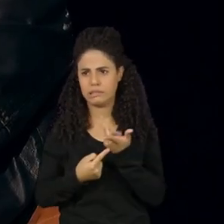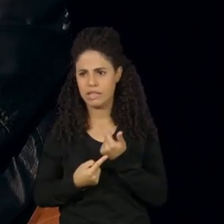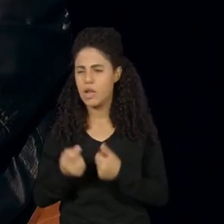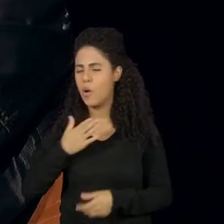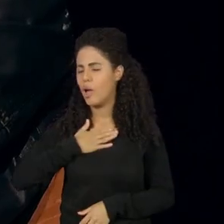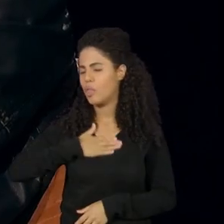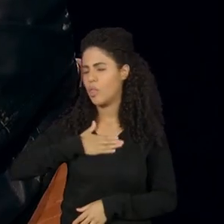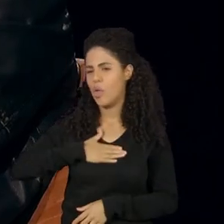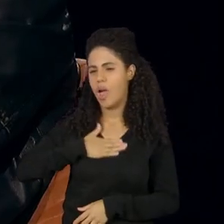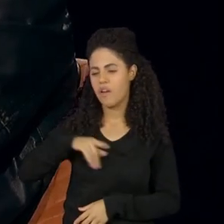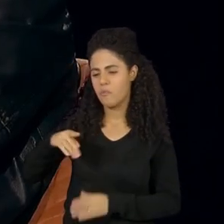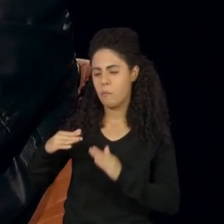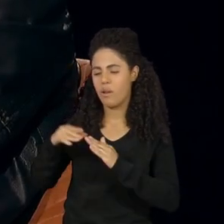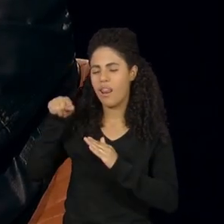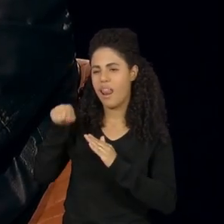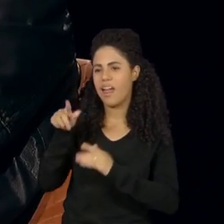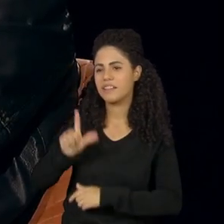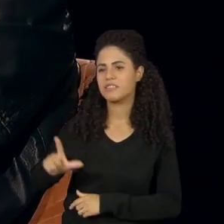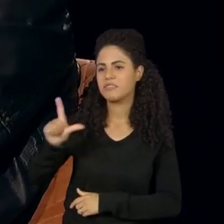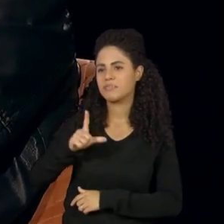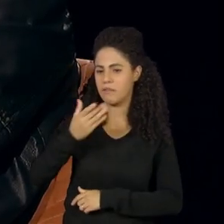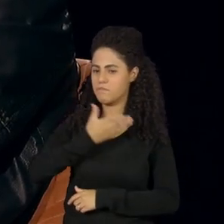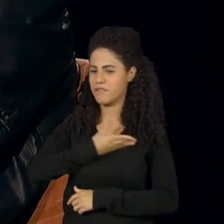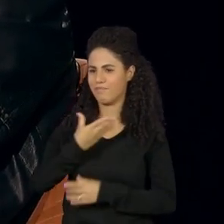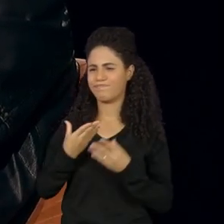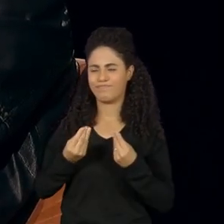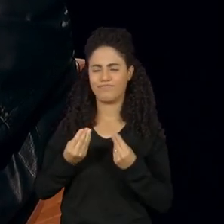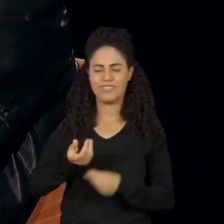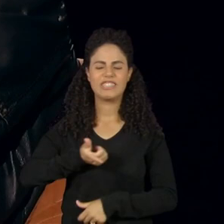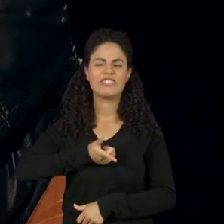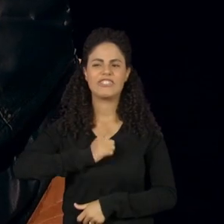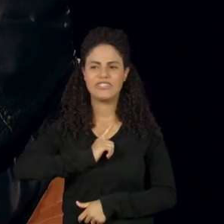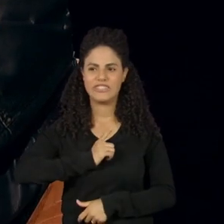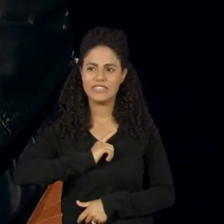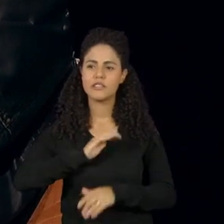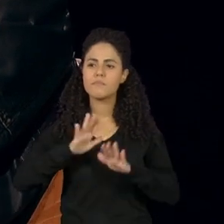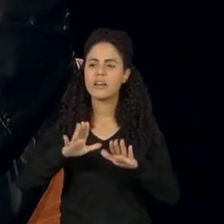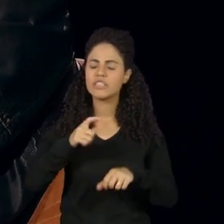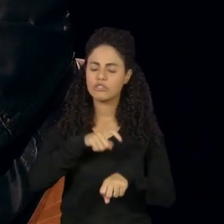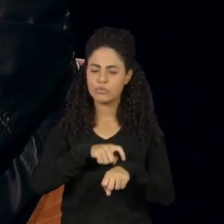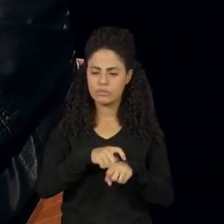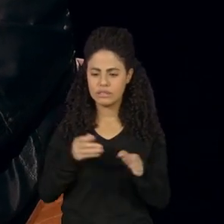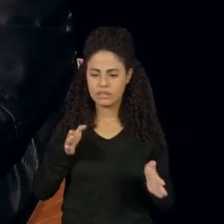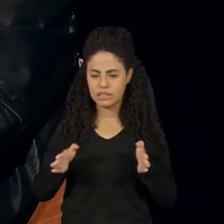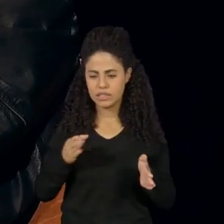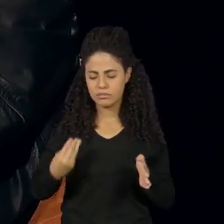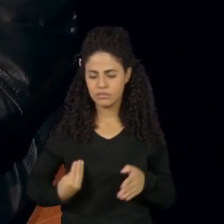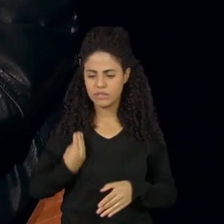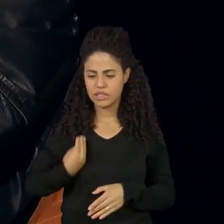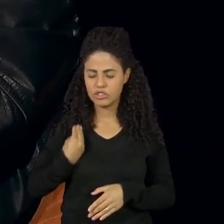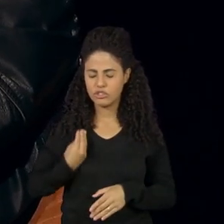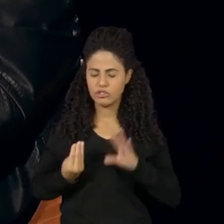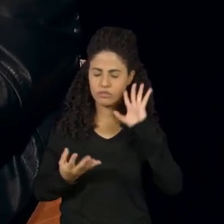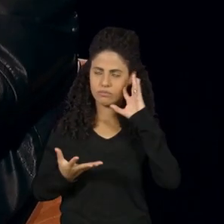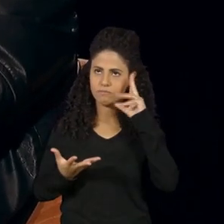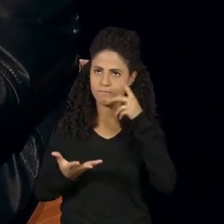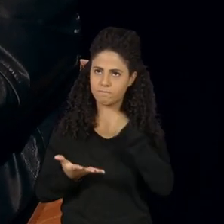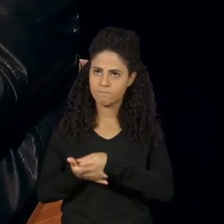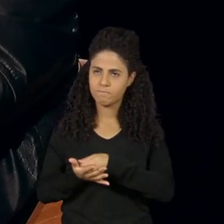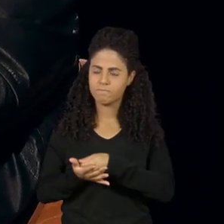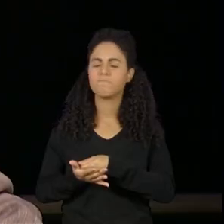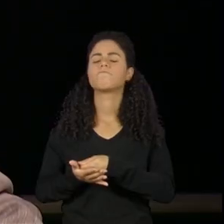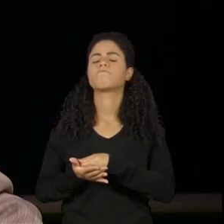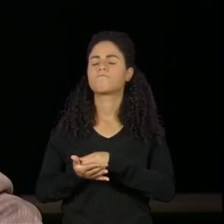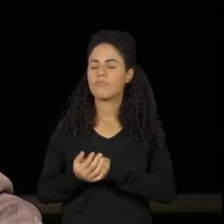adorava morar em Londrina, tinha muitos amigos lá. Chegou um momento que eu falei, cara, eu só vim para cá, voltei para cá em